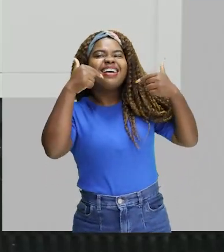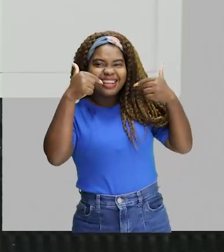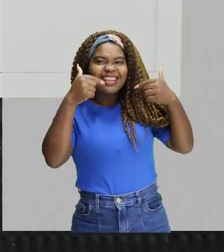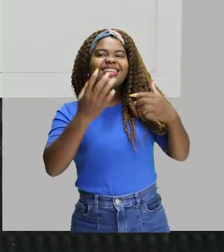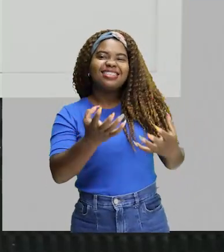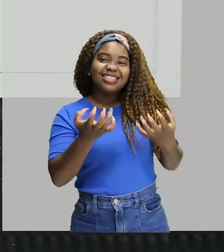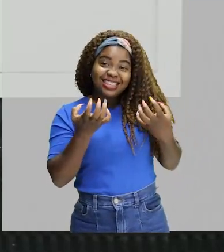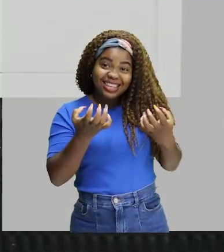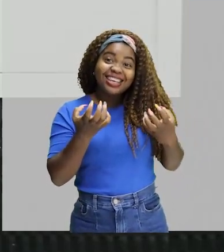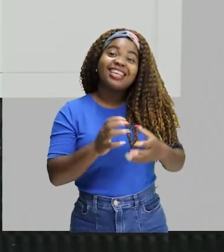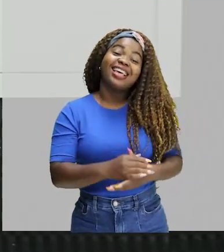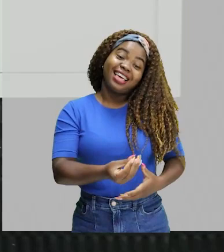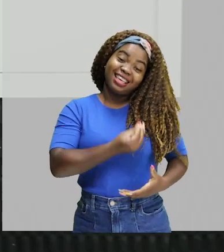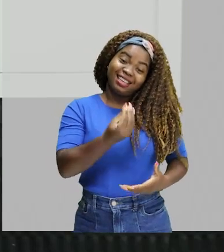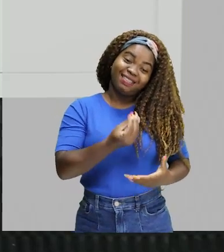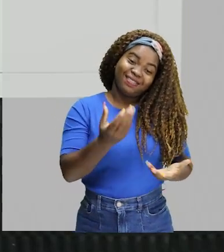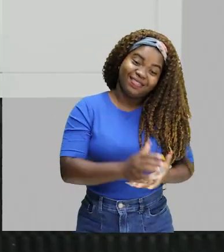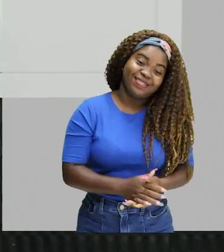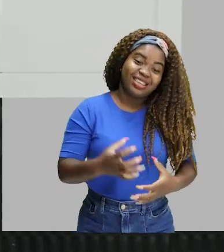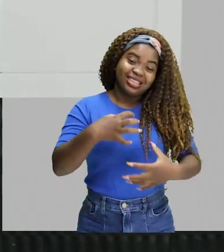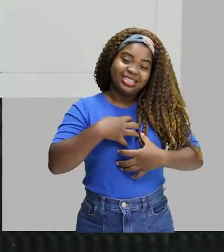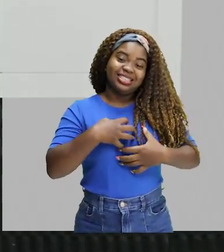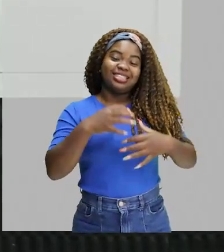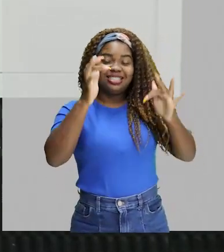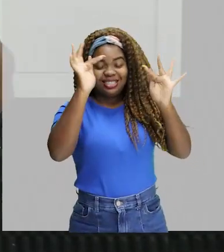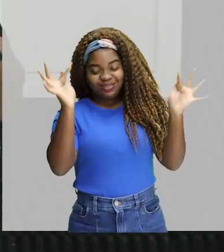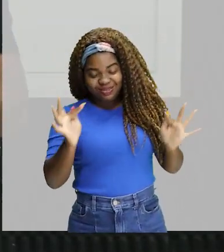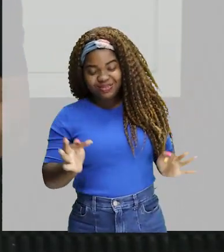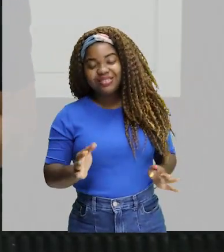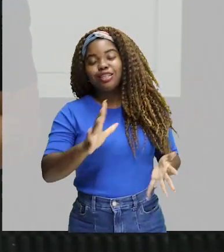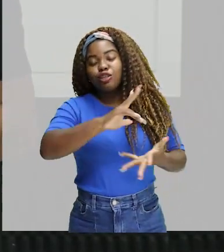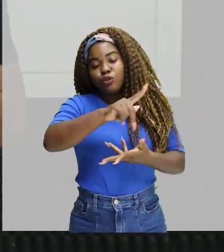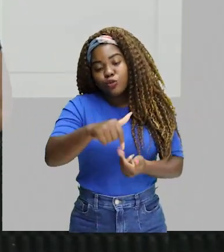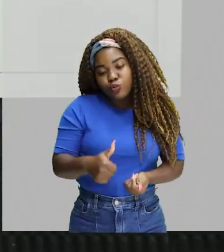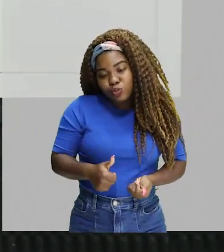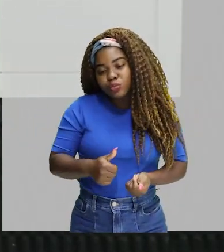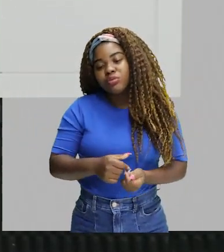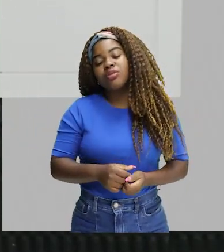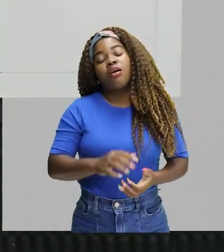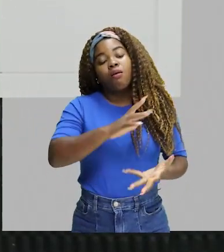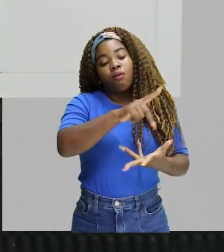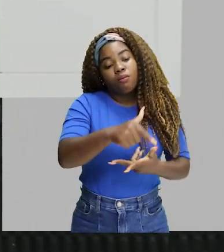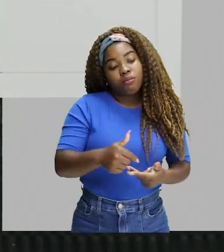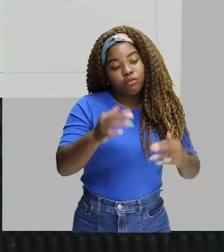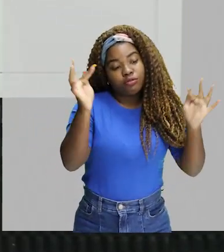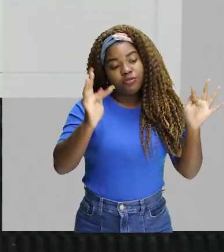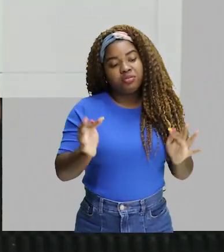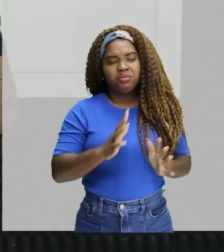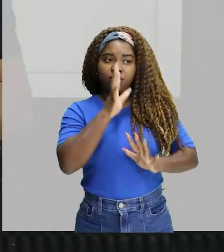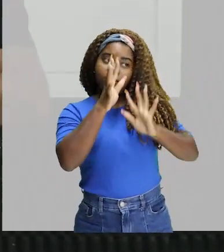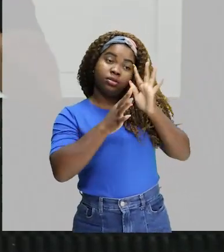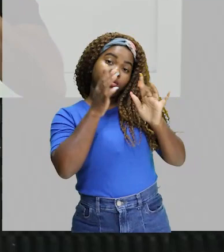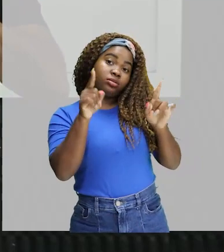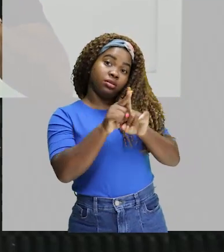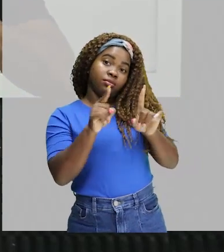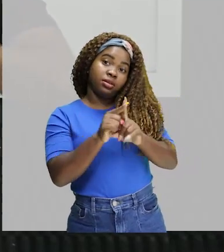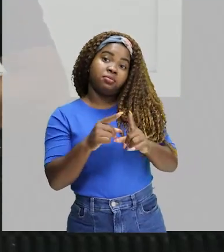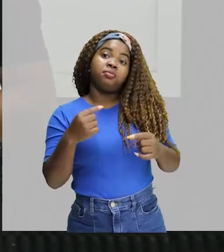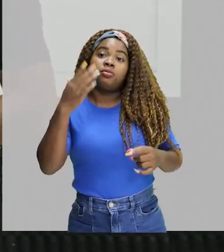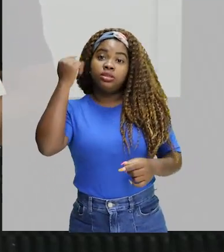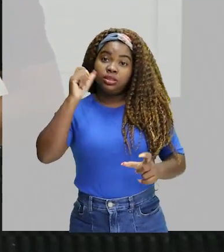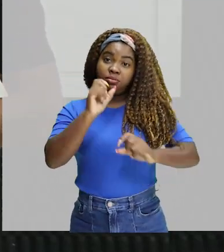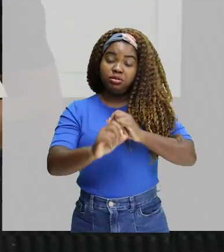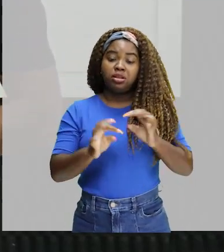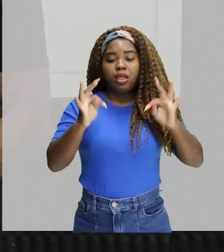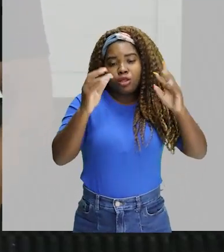quer aí viver neste mundo que é um mundo de felicidade, né? Mas não vamos exagerar também, que nós sabemos que nem tudo são flores